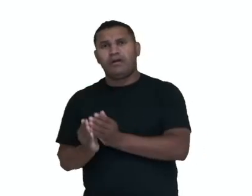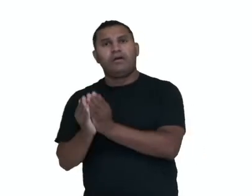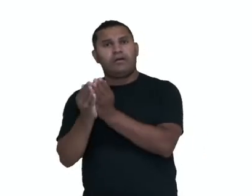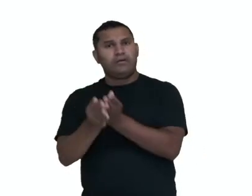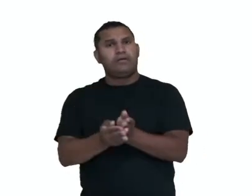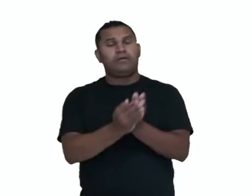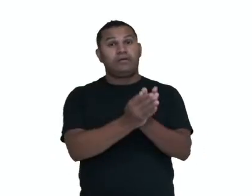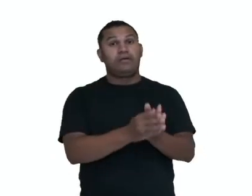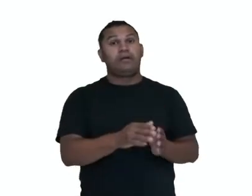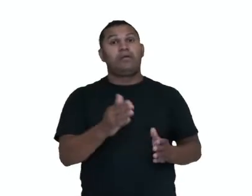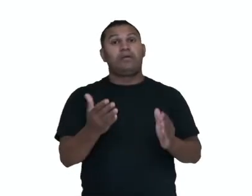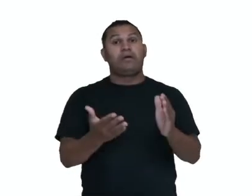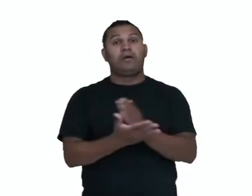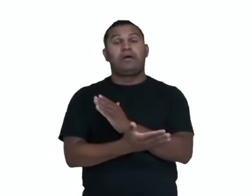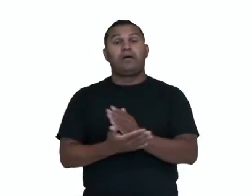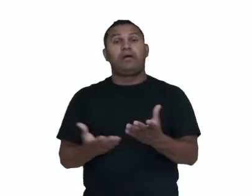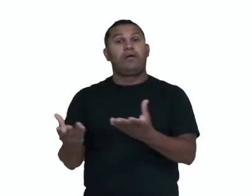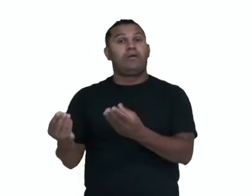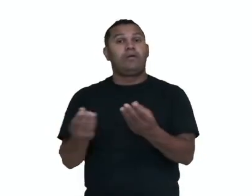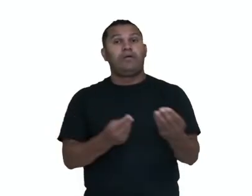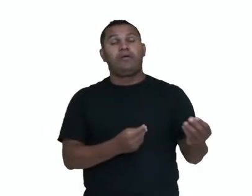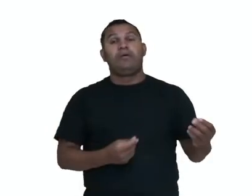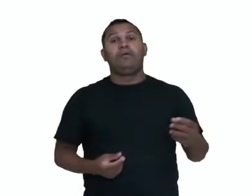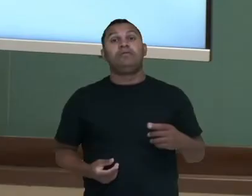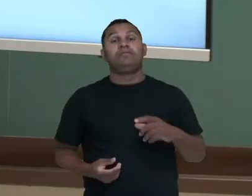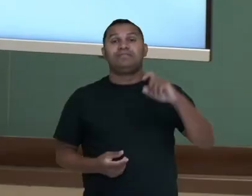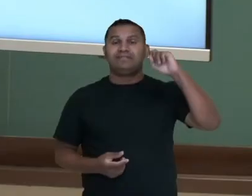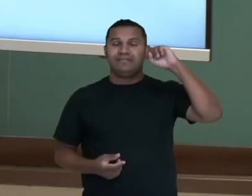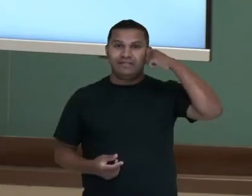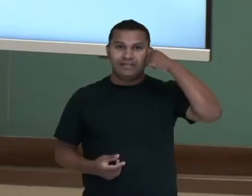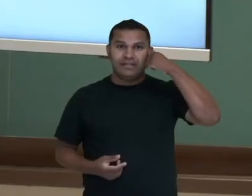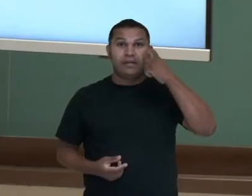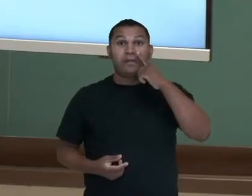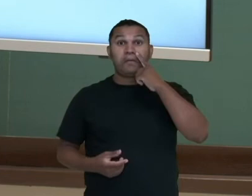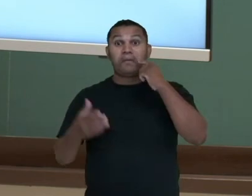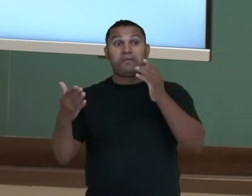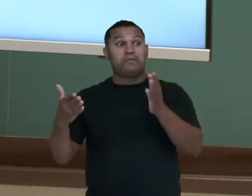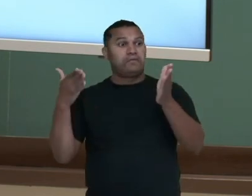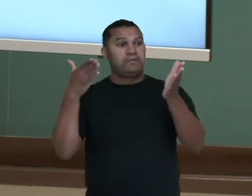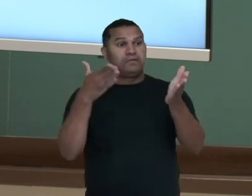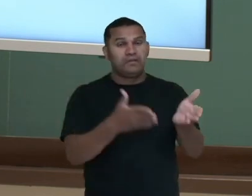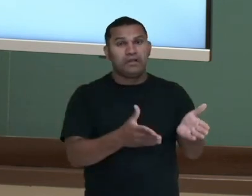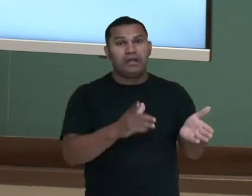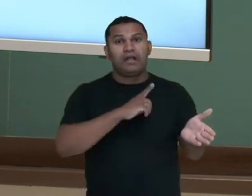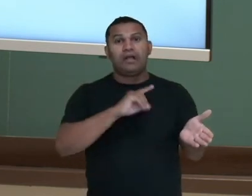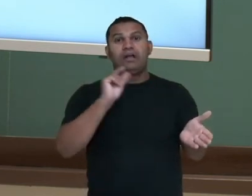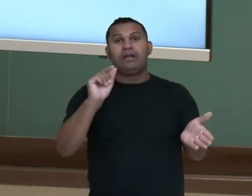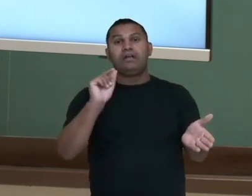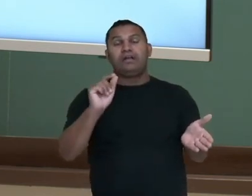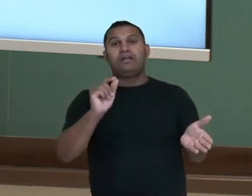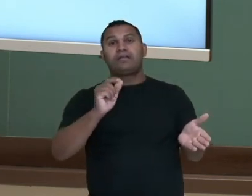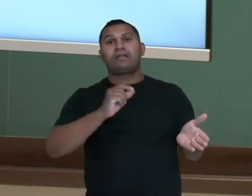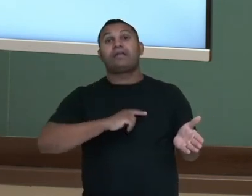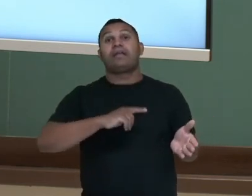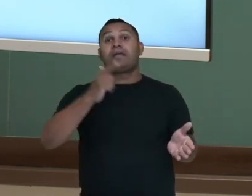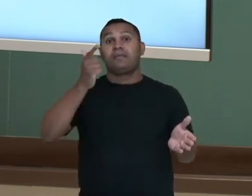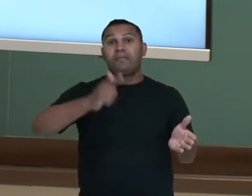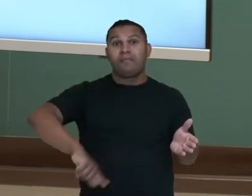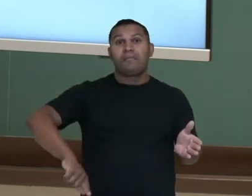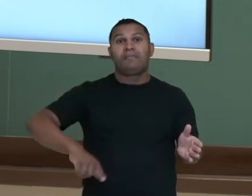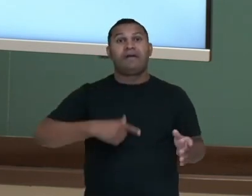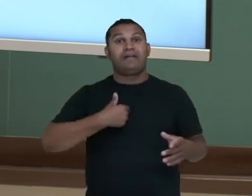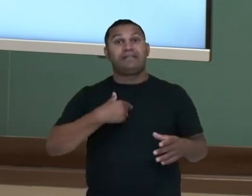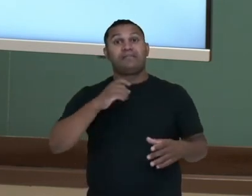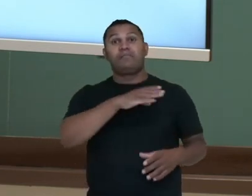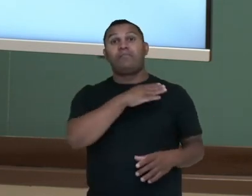desses negros, alguns textos, alguns trabalhos, traz aí que metade dos africanos que eram trazidos a bordo desses navios morriam, né?